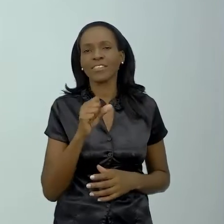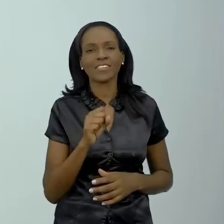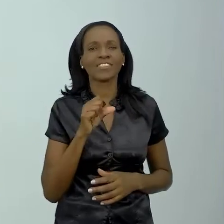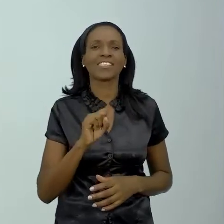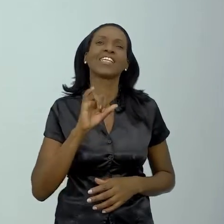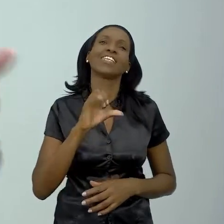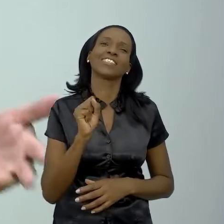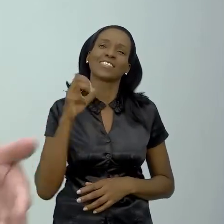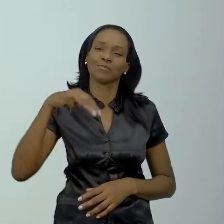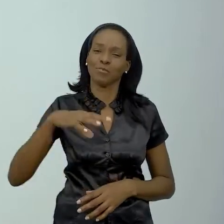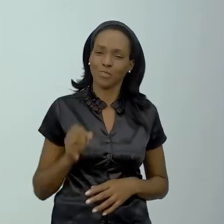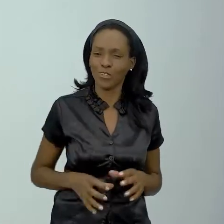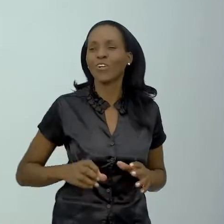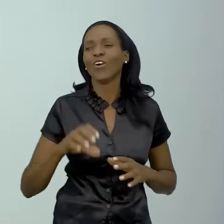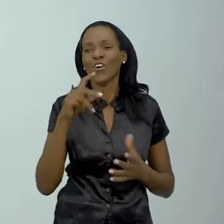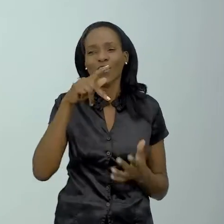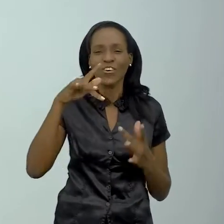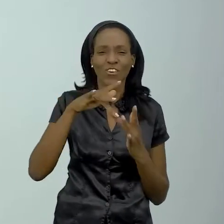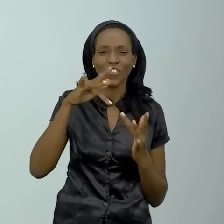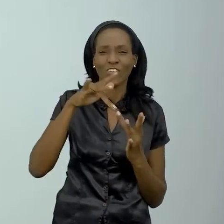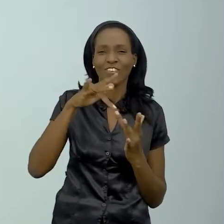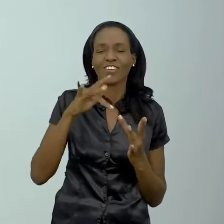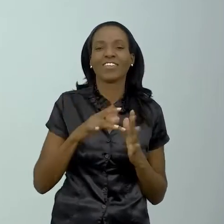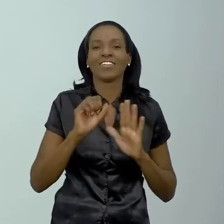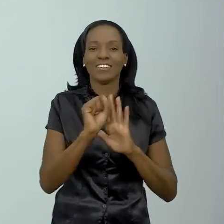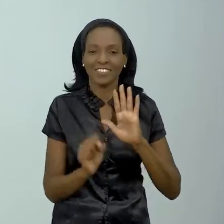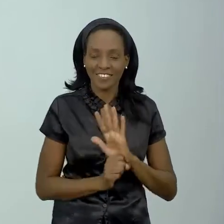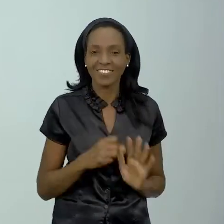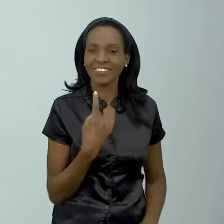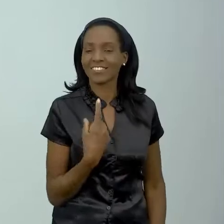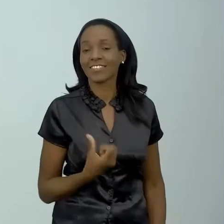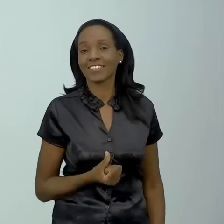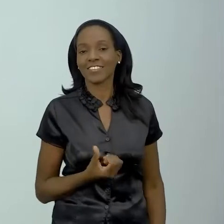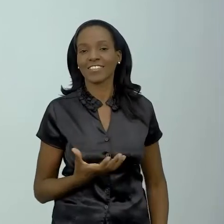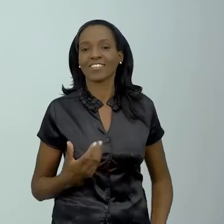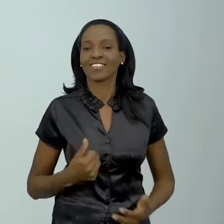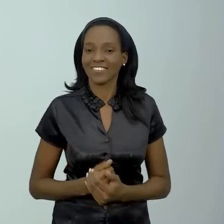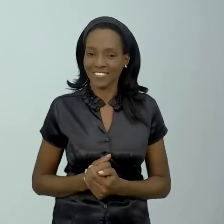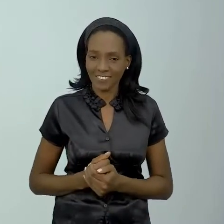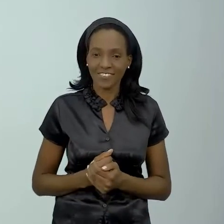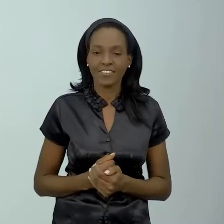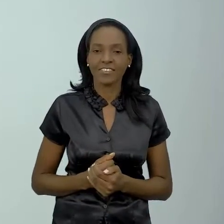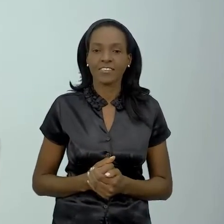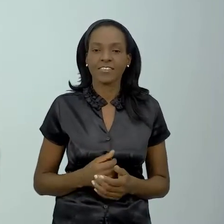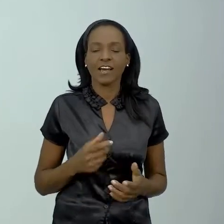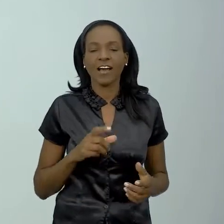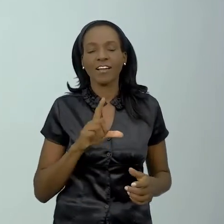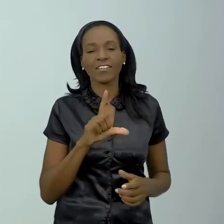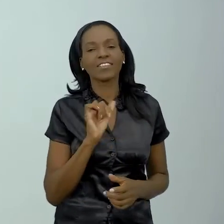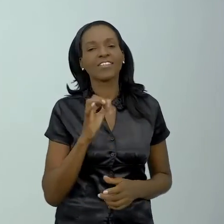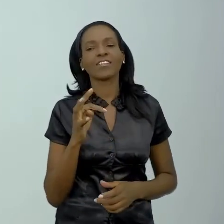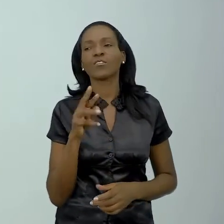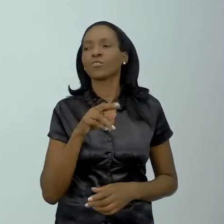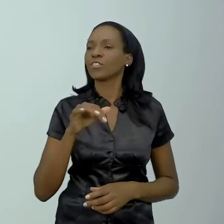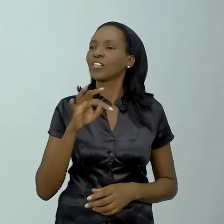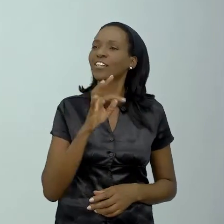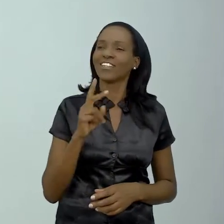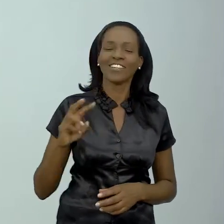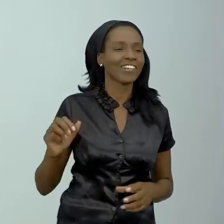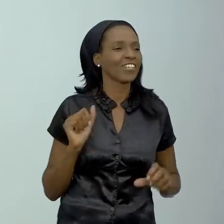século XVI, lá em 1400, 1500. E aí, a cada 100 anos, a literatura mudava, dava um grande salto,